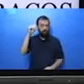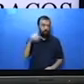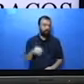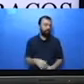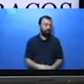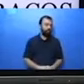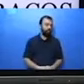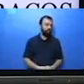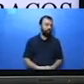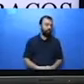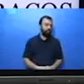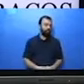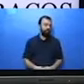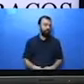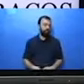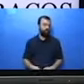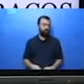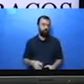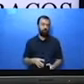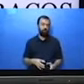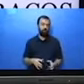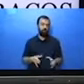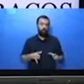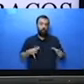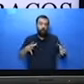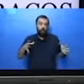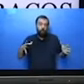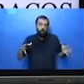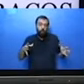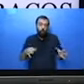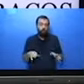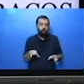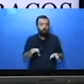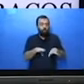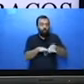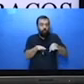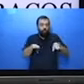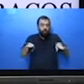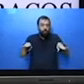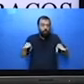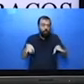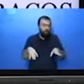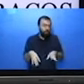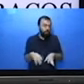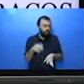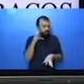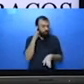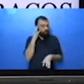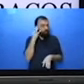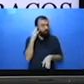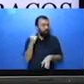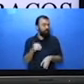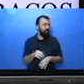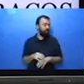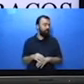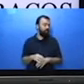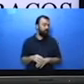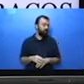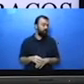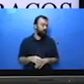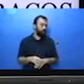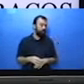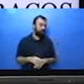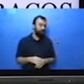Rondônia, caracteriza a maior parte das terras baixas no Brasil. As formas mais recorrentes são a região